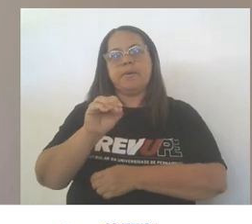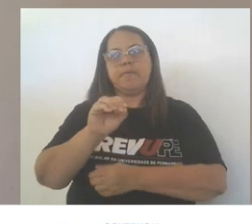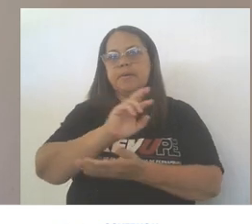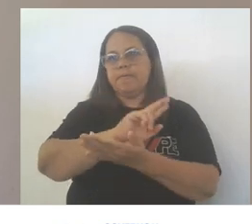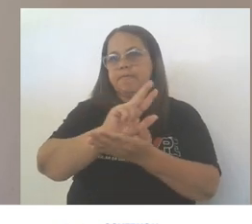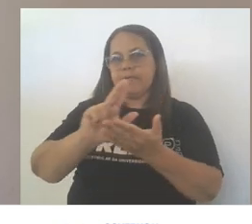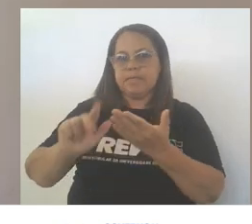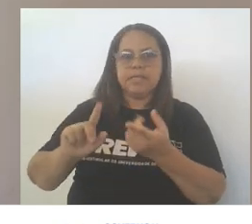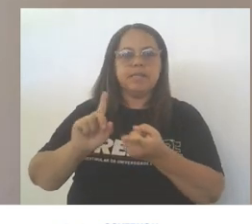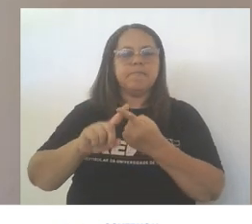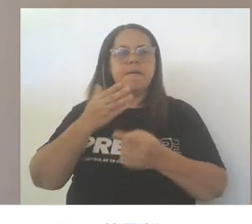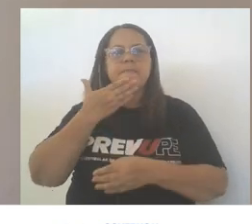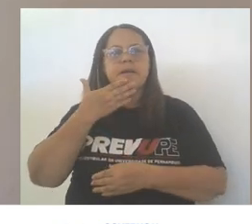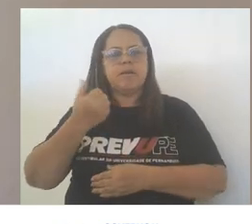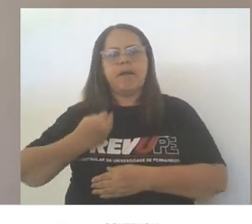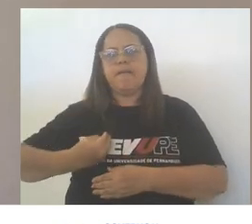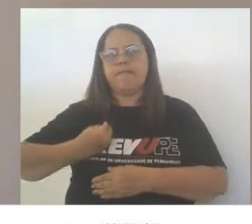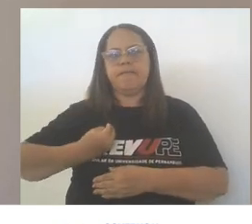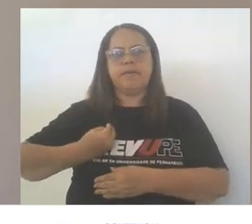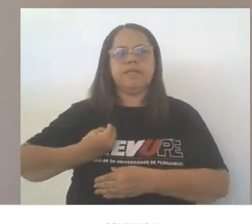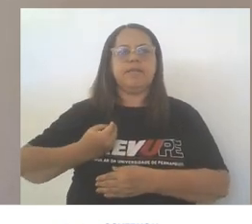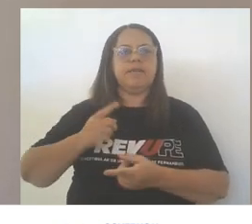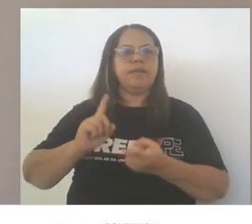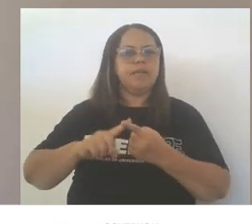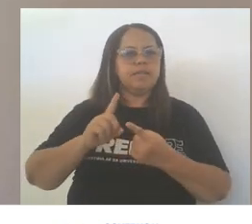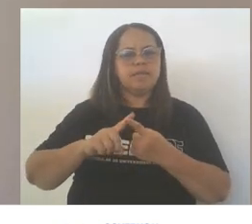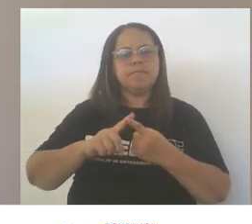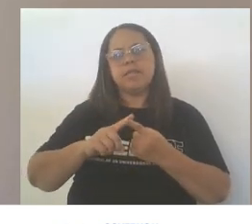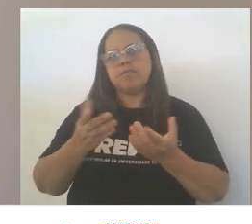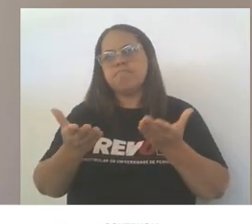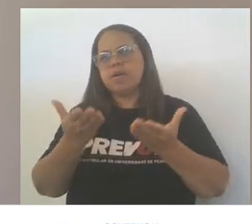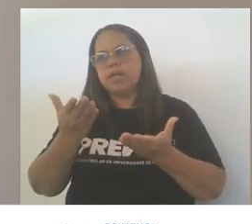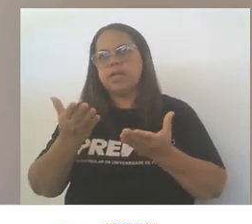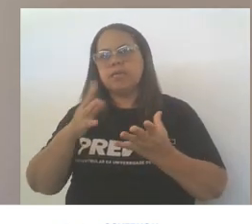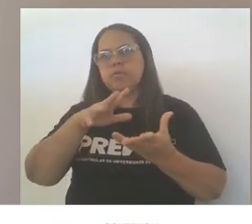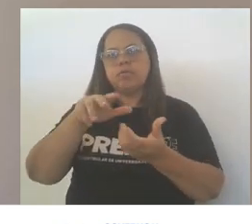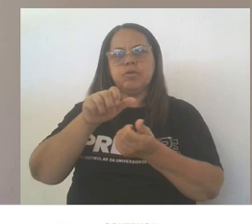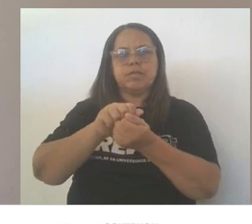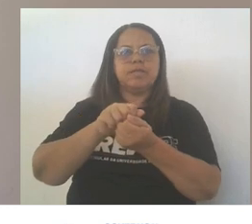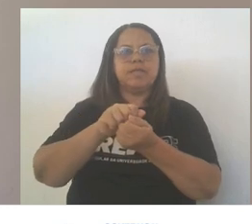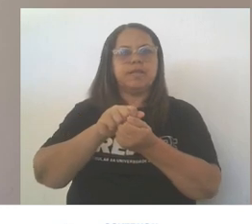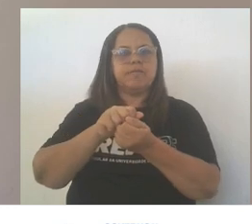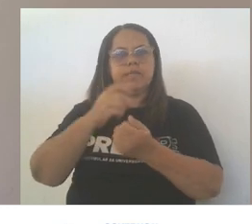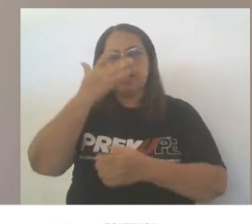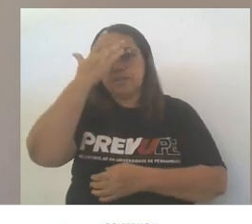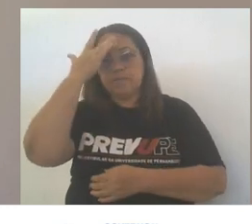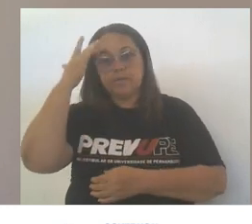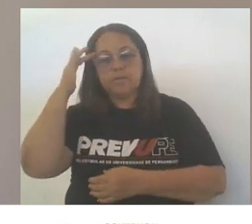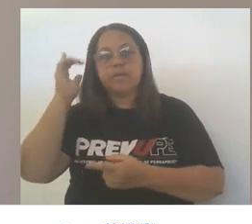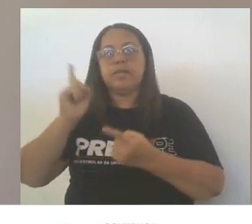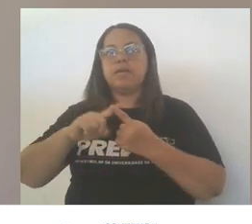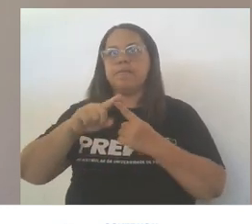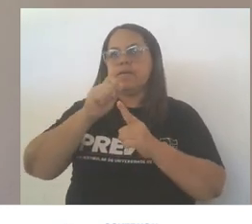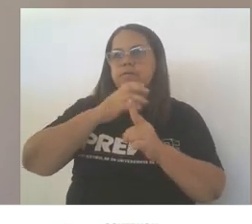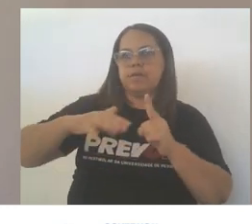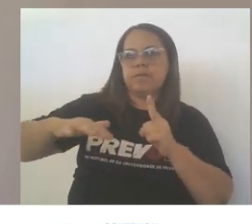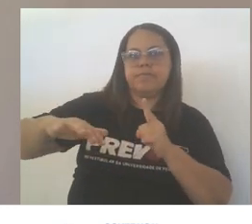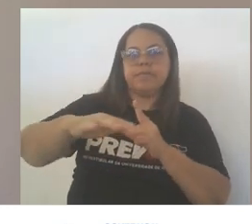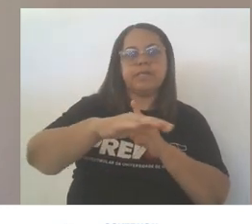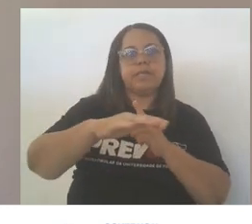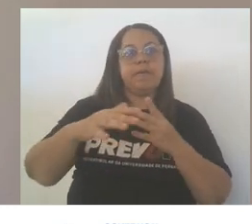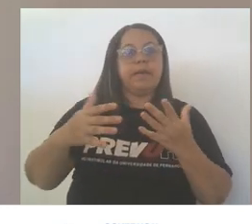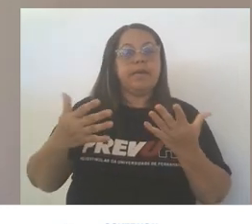das populações e a promover um equilíbrio mais sustentável entre as atividades humanas e o meio ambiente. Nesse contexto, nosso